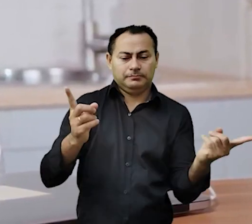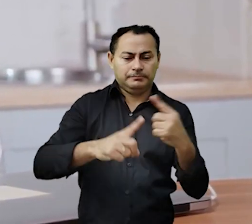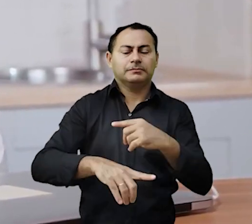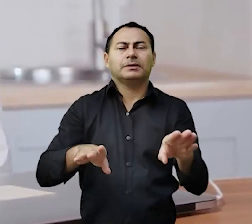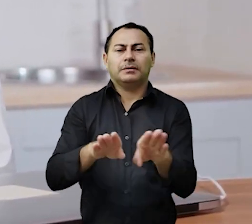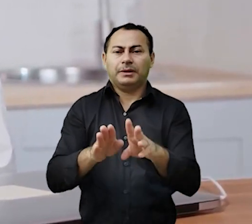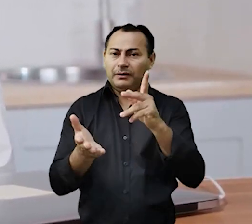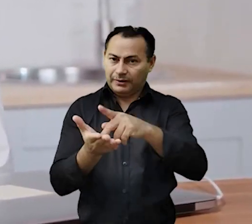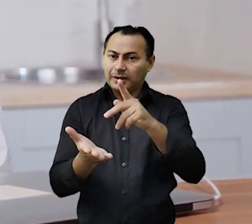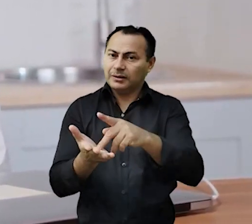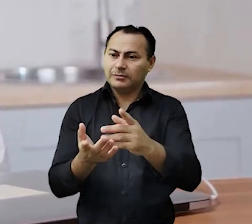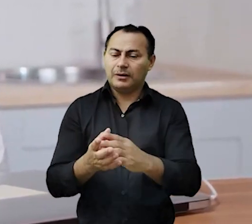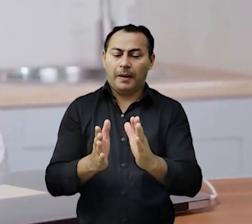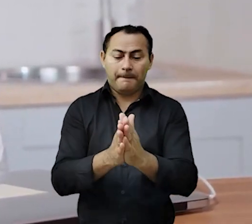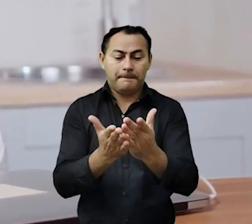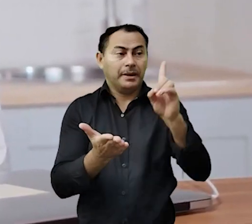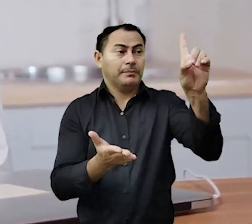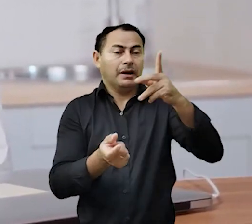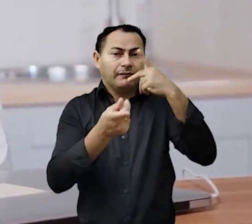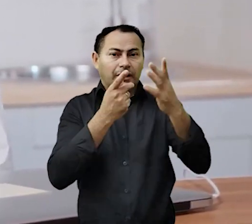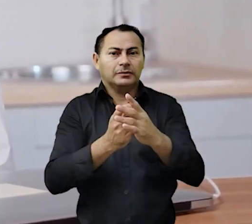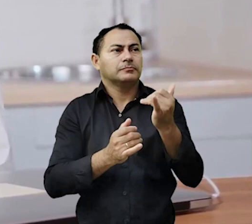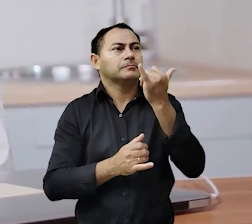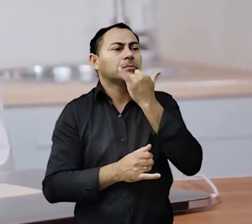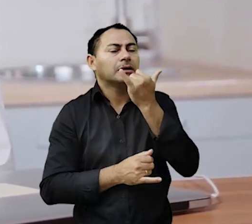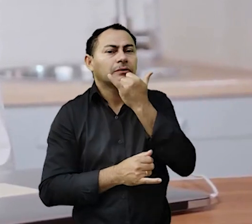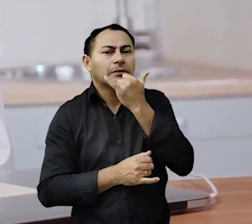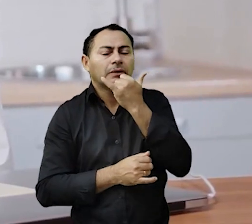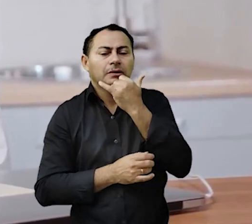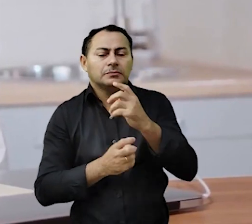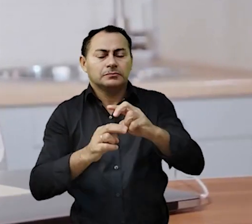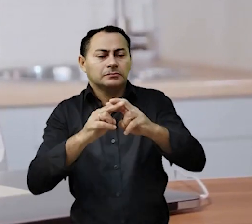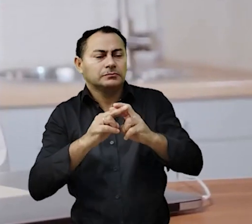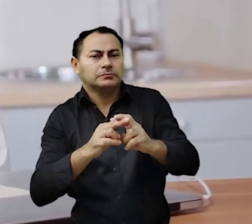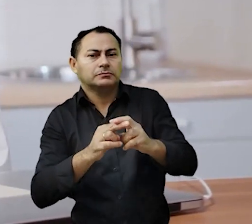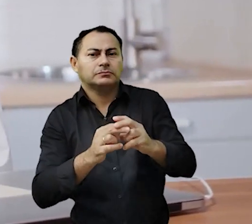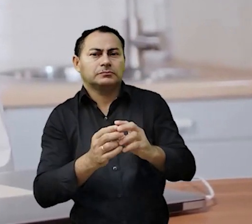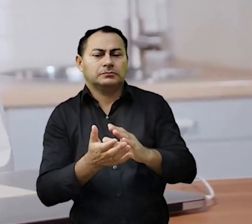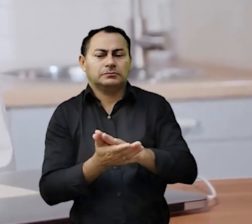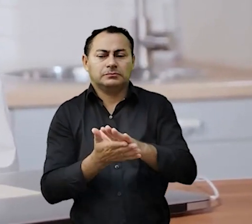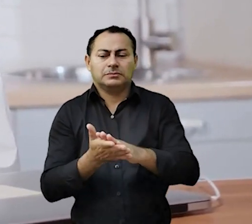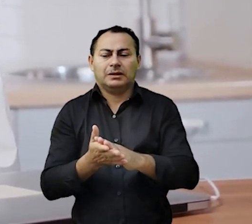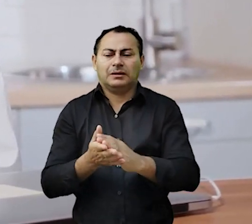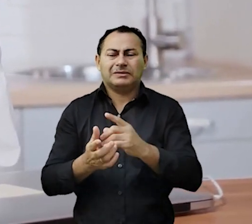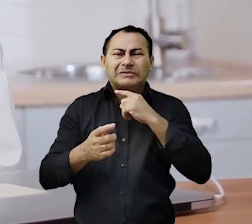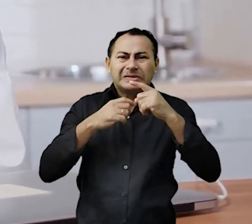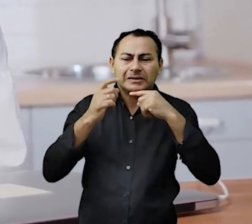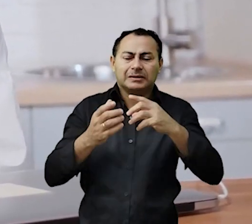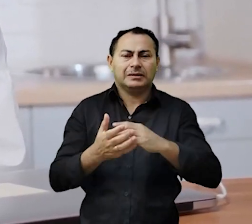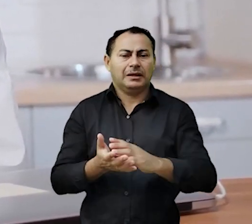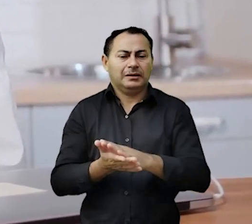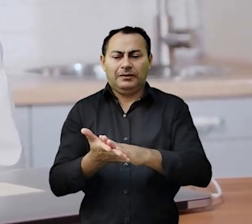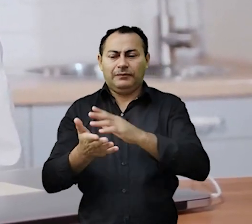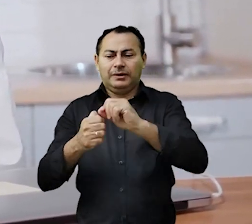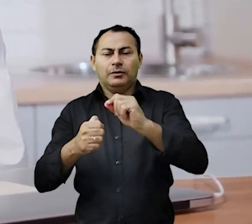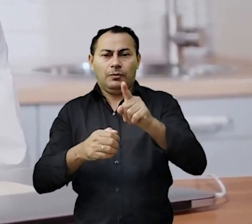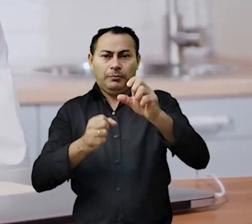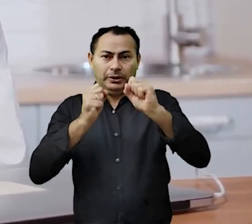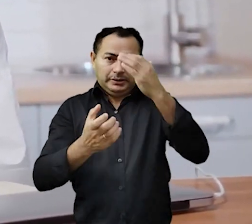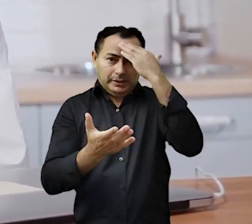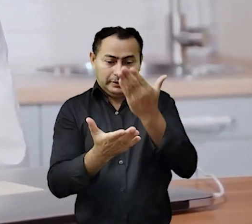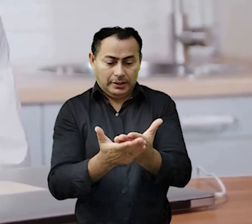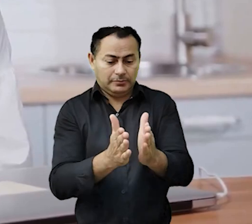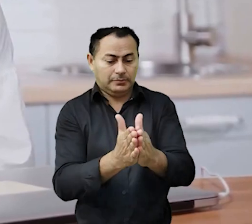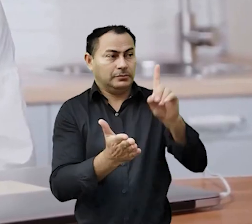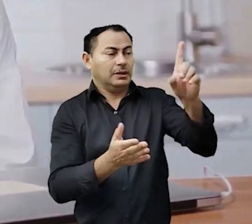oposto também é verdadeiro. A Bíblia afirma que fui perdoado. Eu duvido. Nada feito. Você pode confiar na palavra de Deus